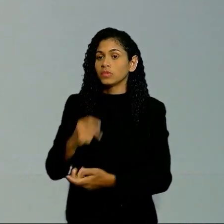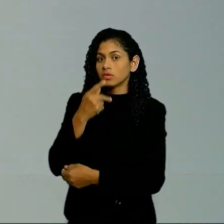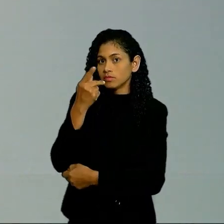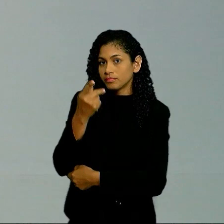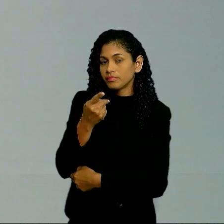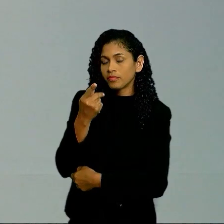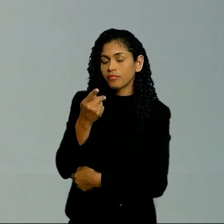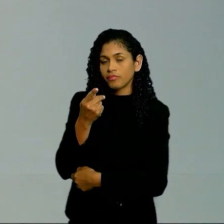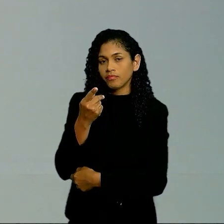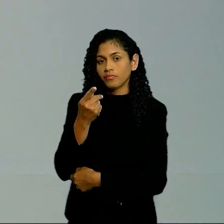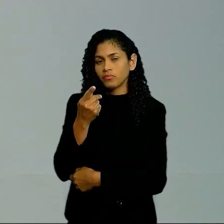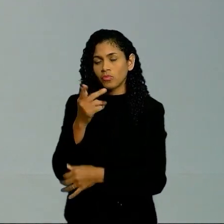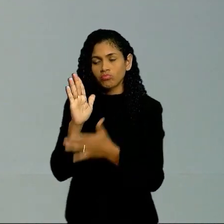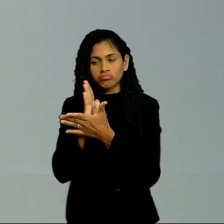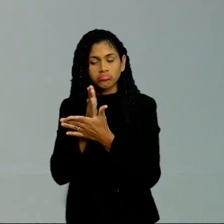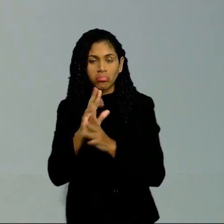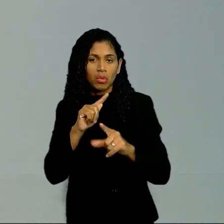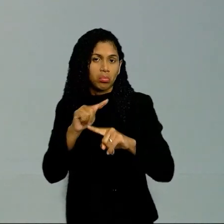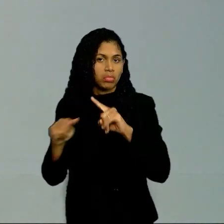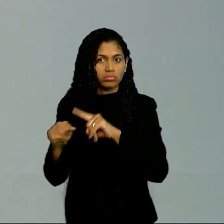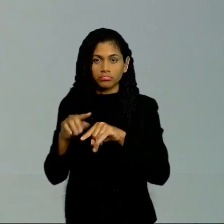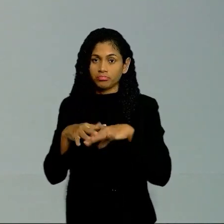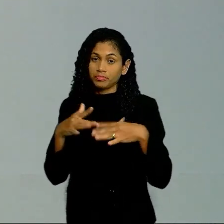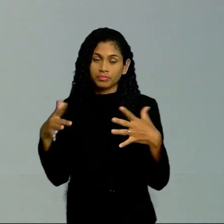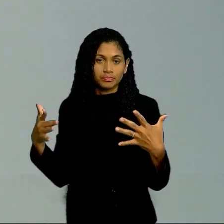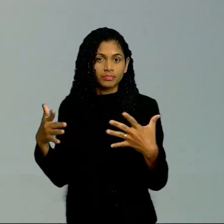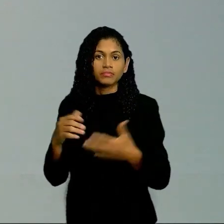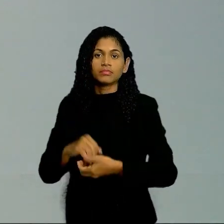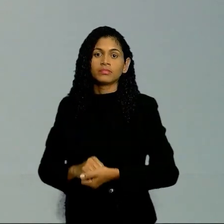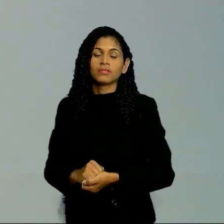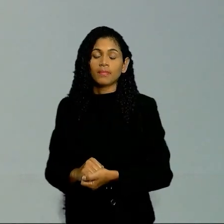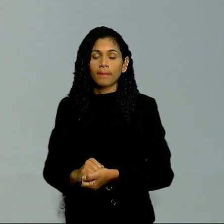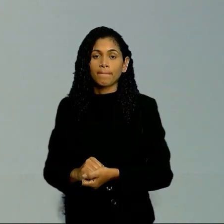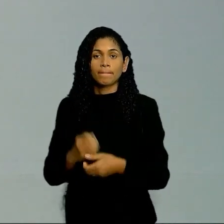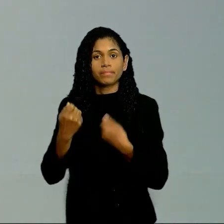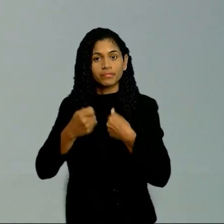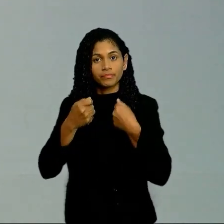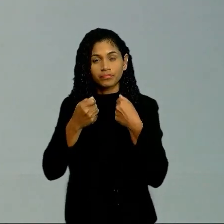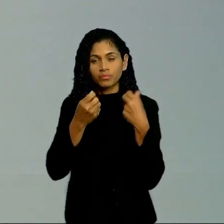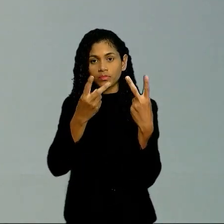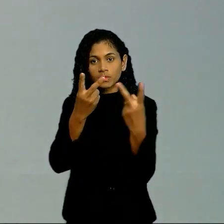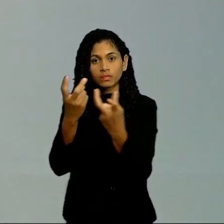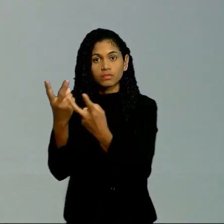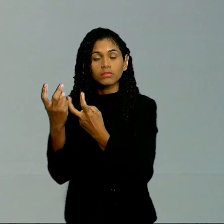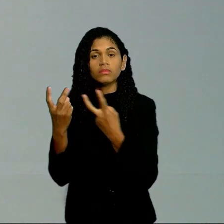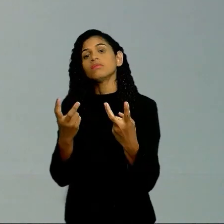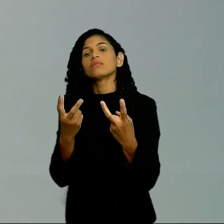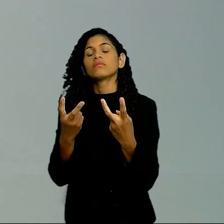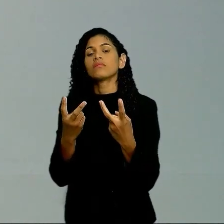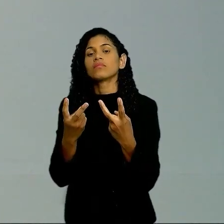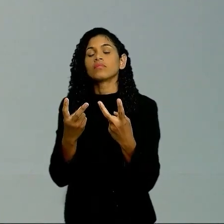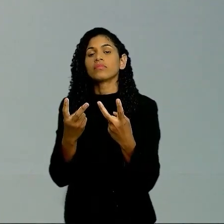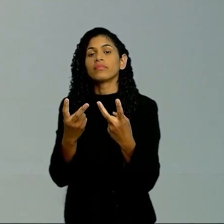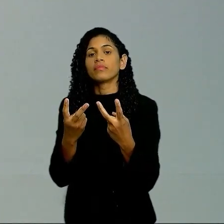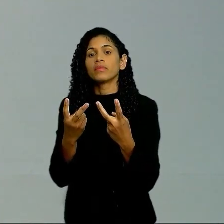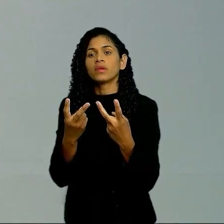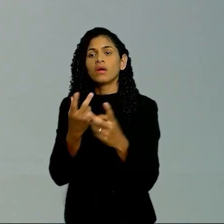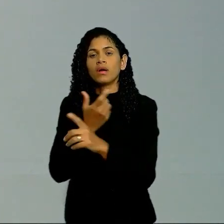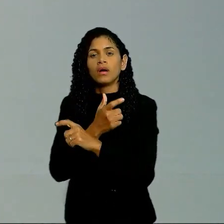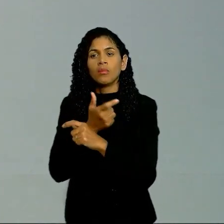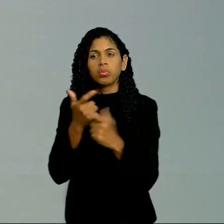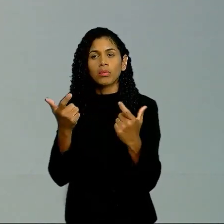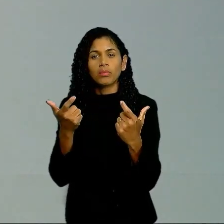de algumas coisas, tudo bem? Então, devemos observar que a grandeza nesse primeiro